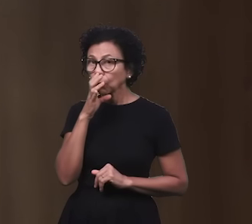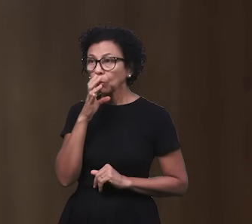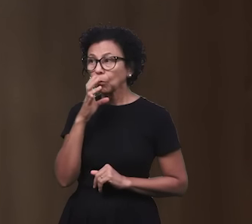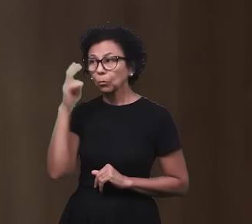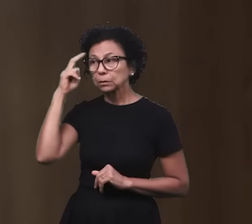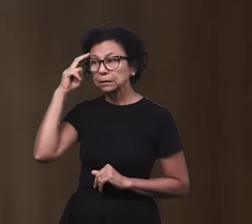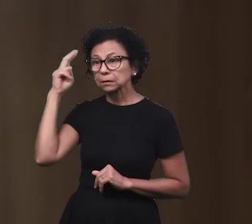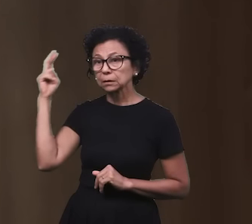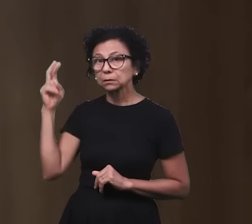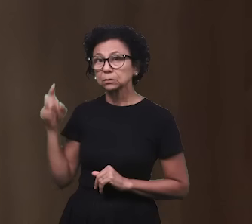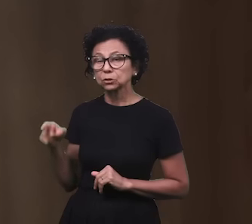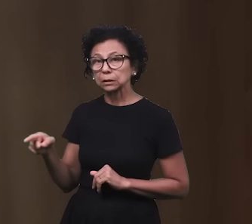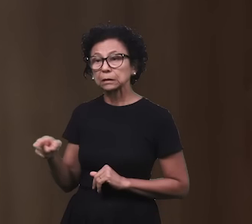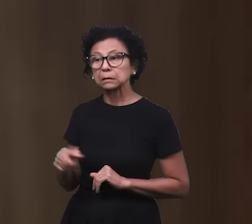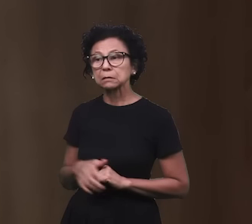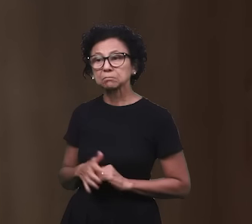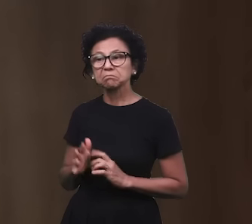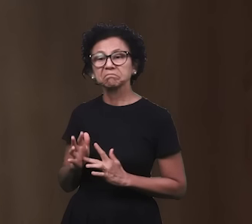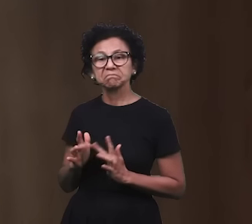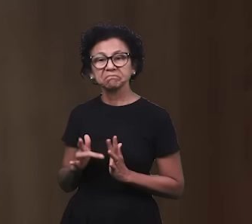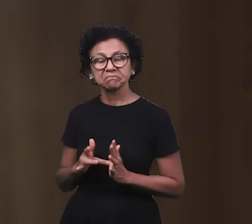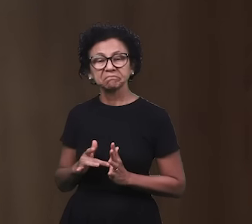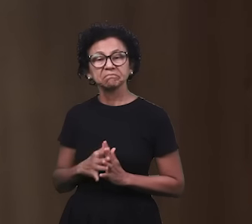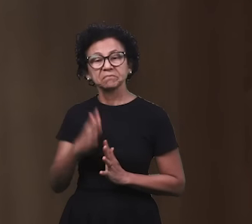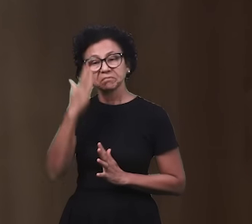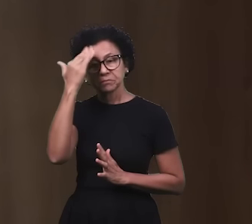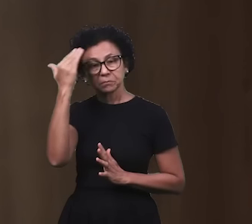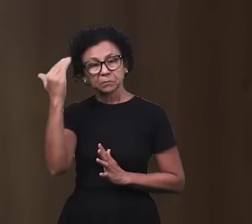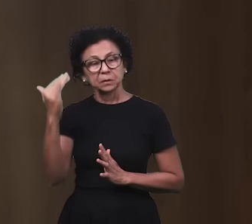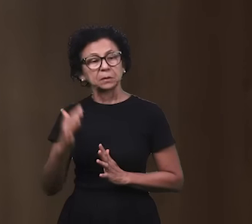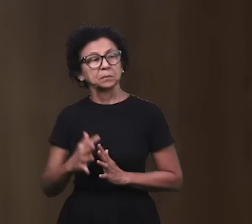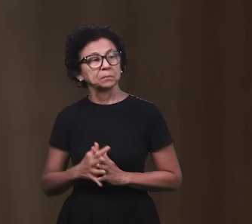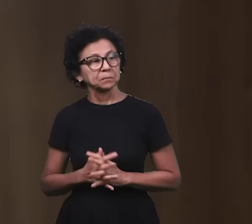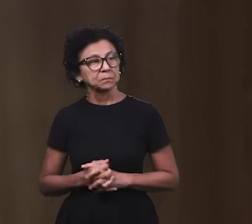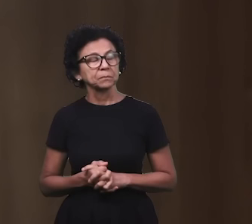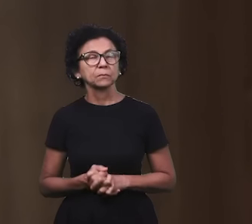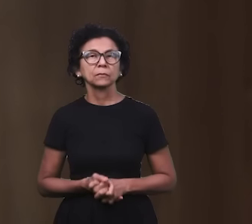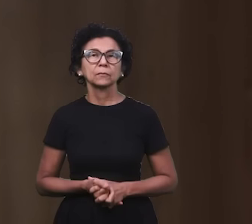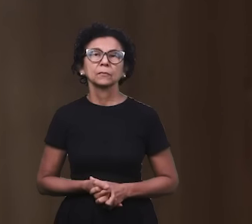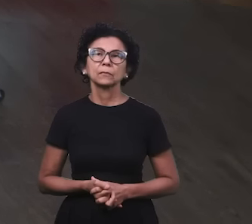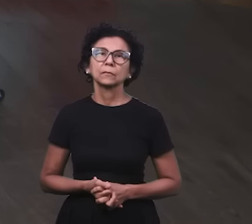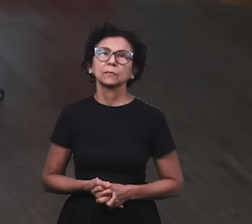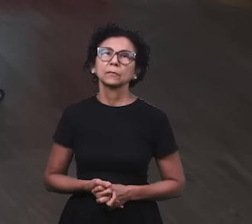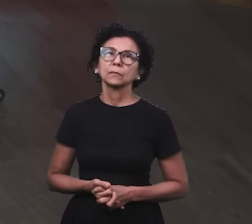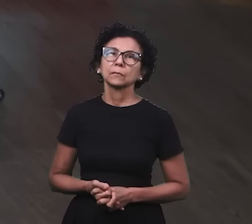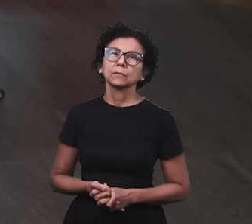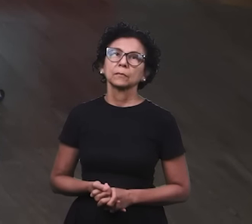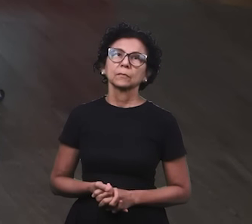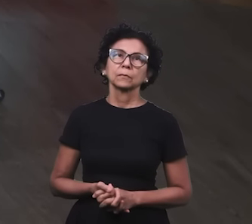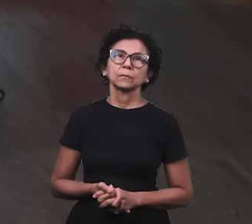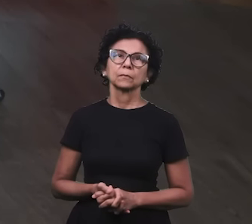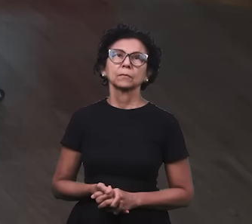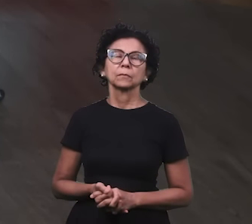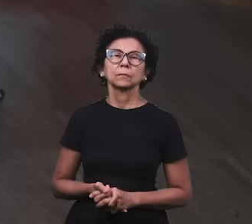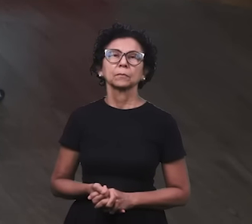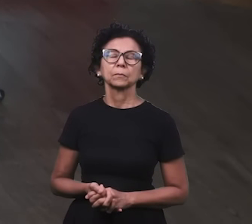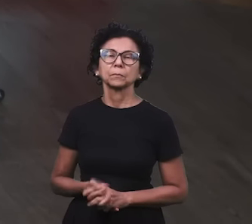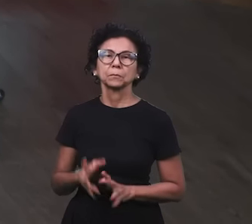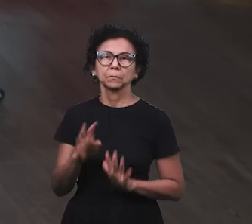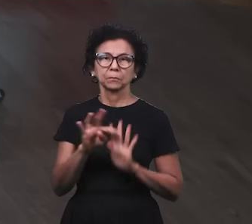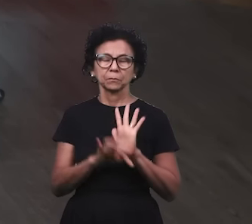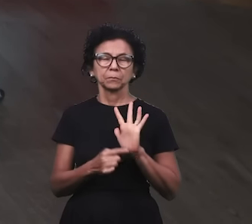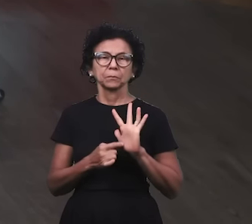da inteligência, da sabedoria com que ele falava. Então, só um detalhe. Pastor aqui. Ian, tem o texto